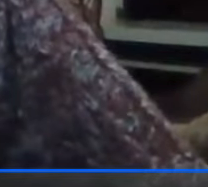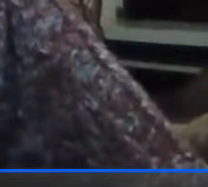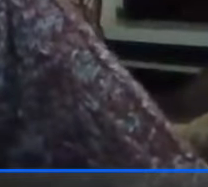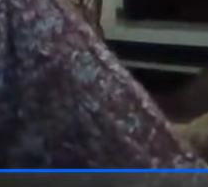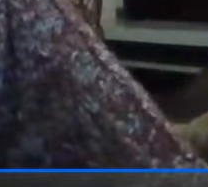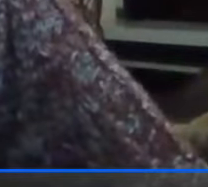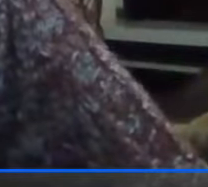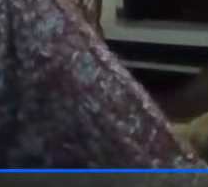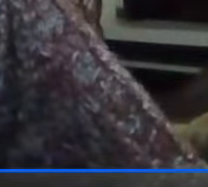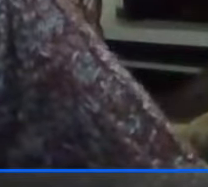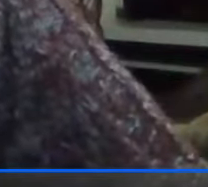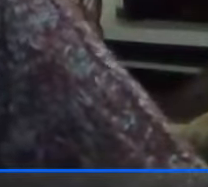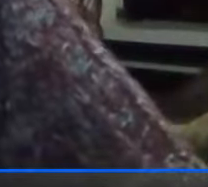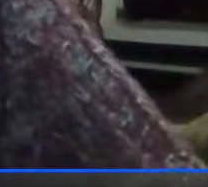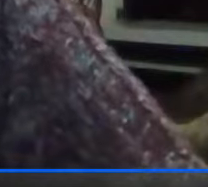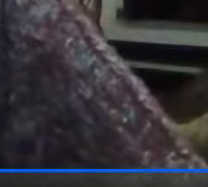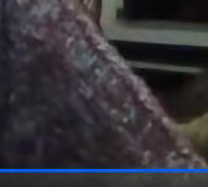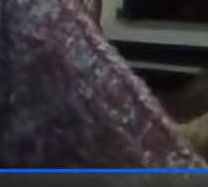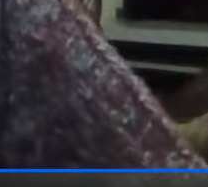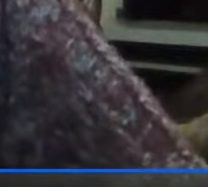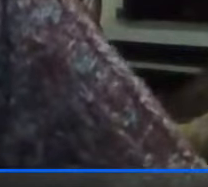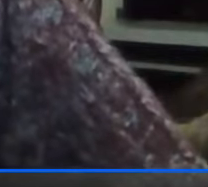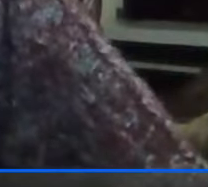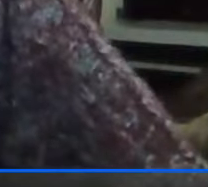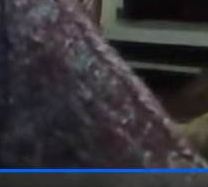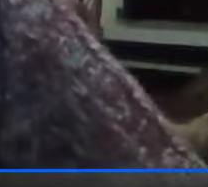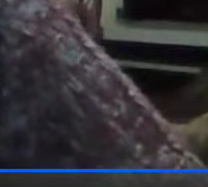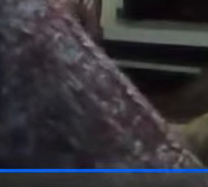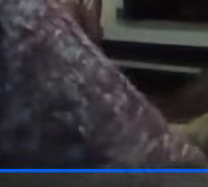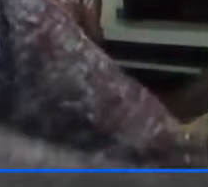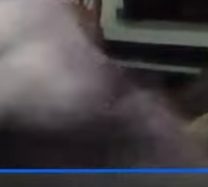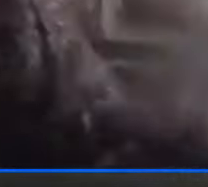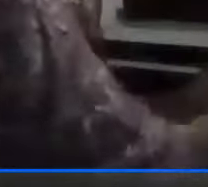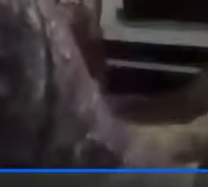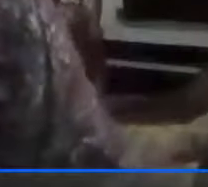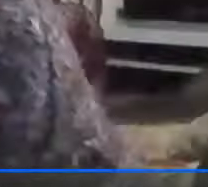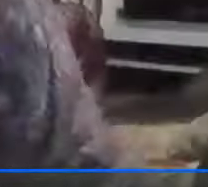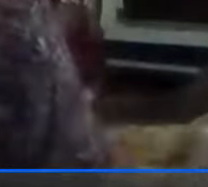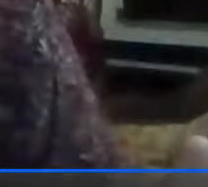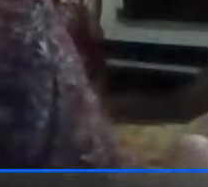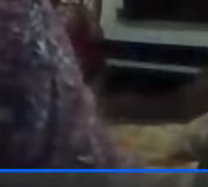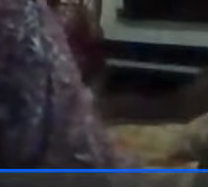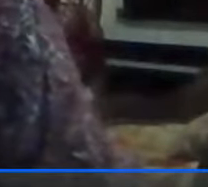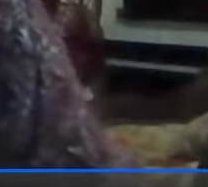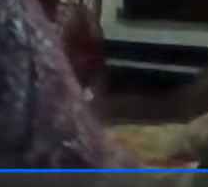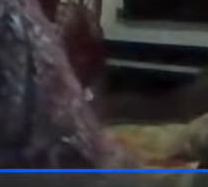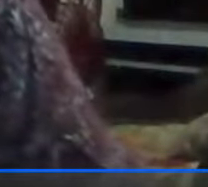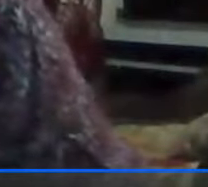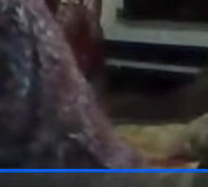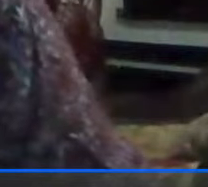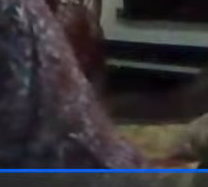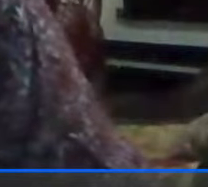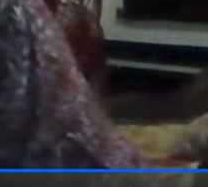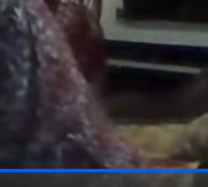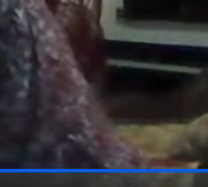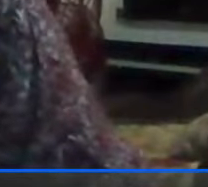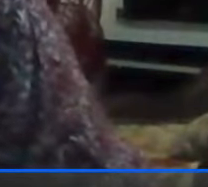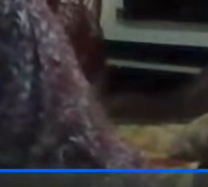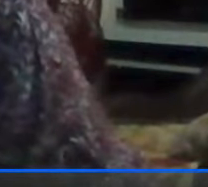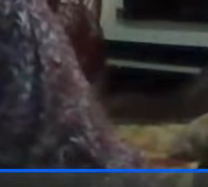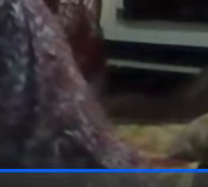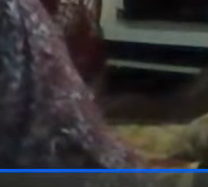feito por vocês, é feito pelas comunitárias de Porto Alegre. São 21 mil vagas, se eu não me engano.